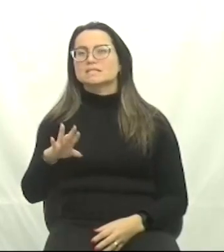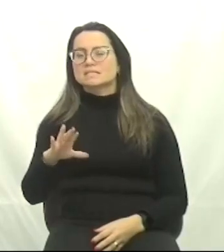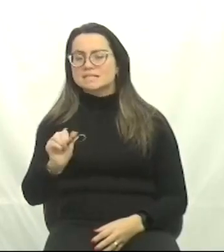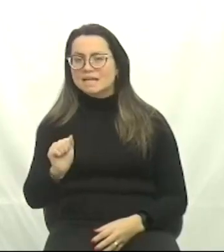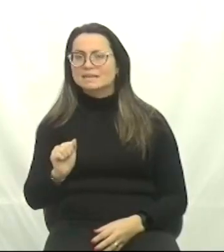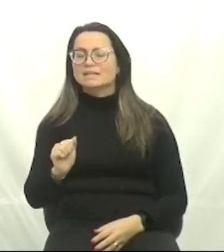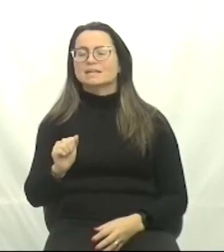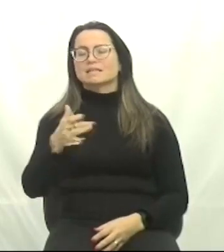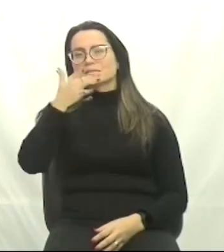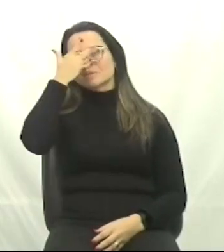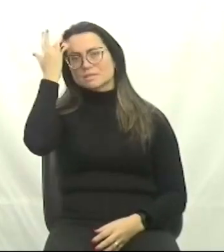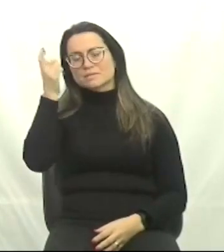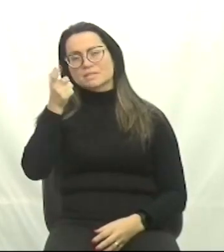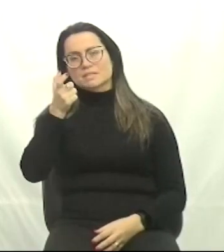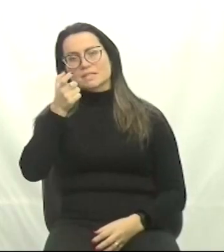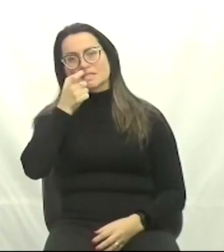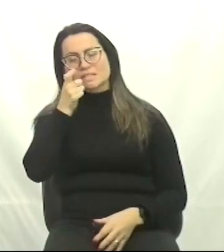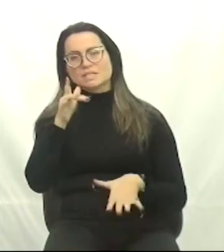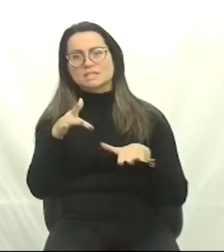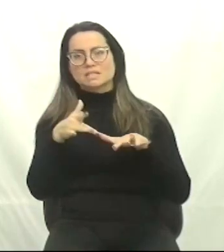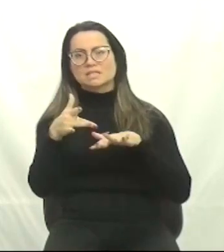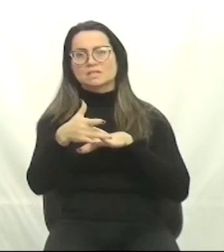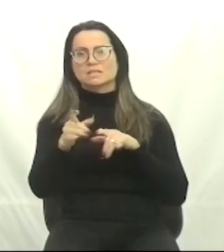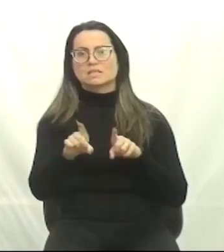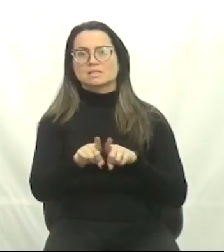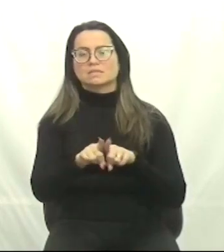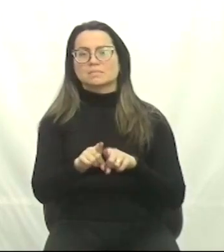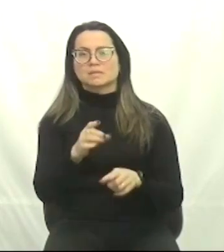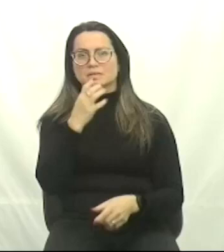aí pelas redes sociais.